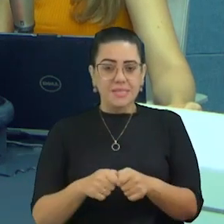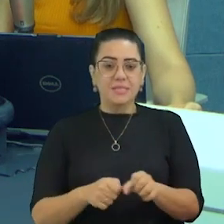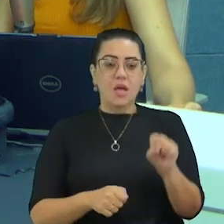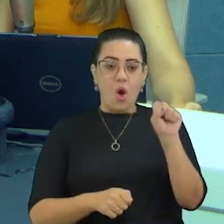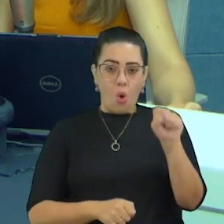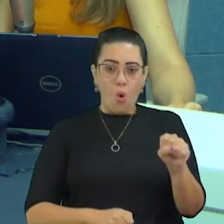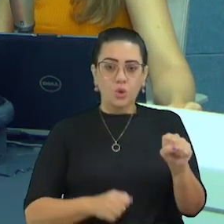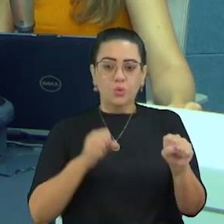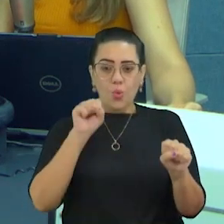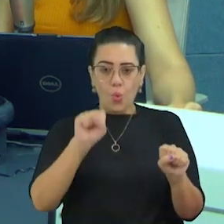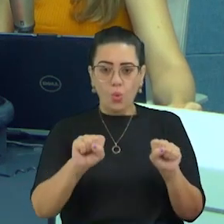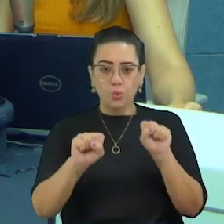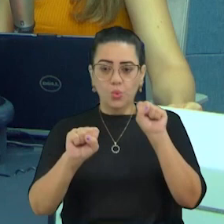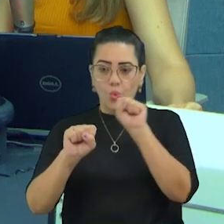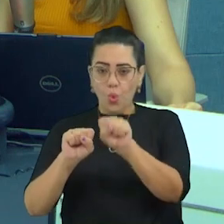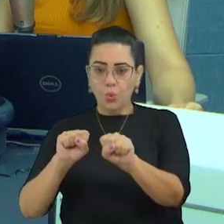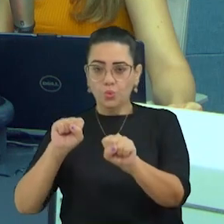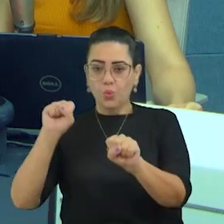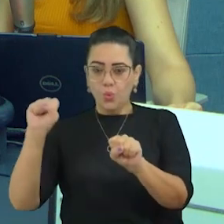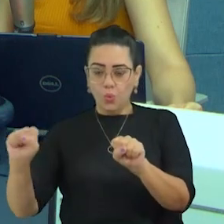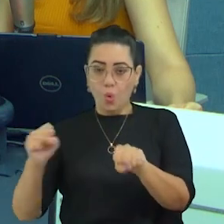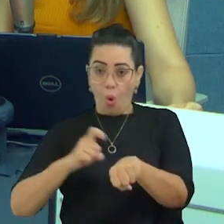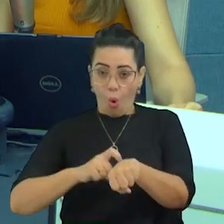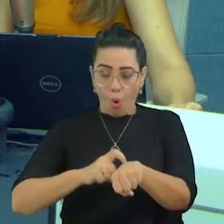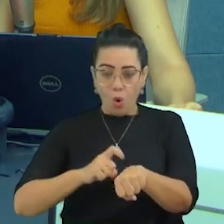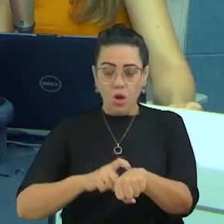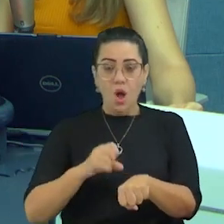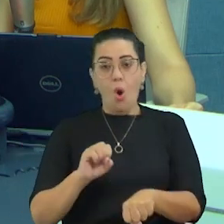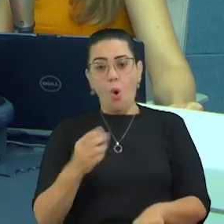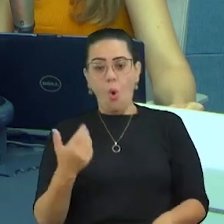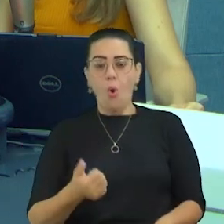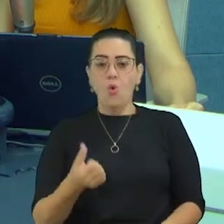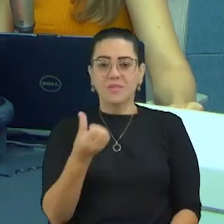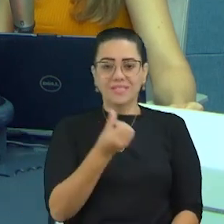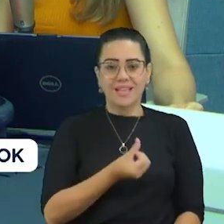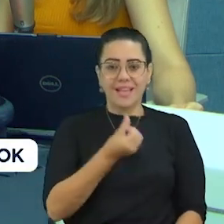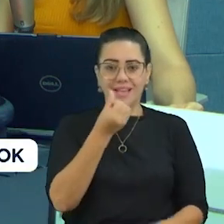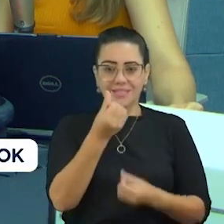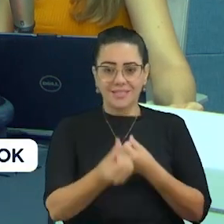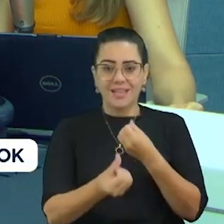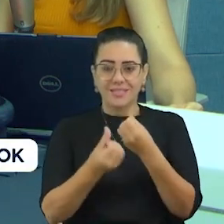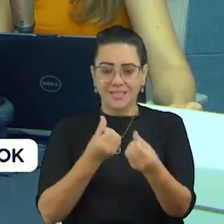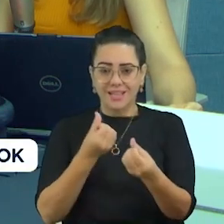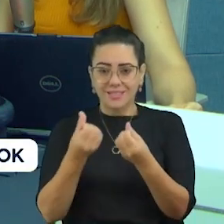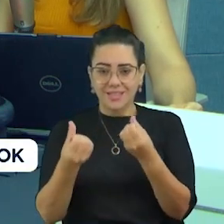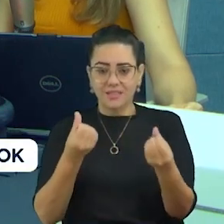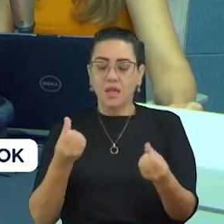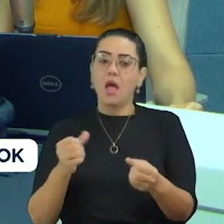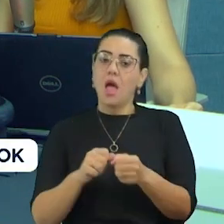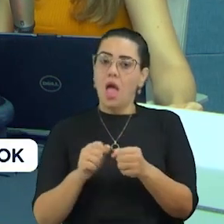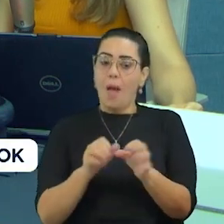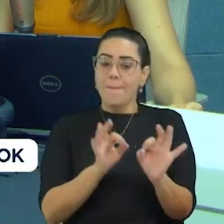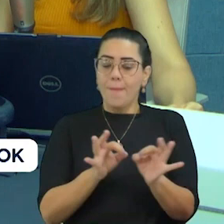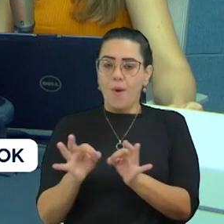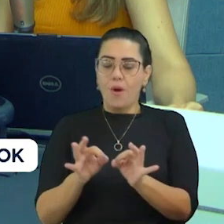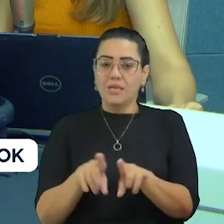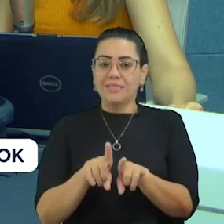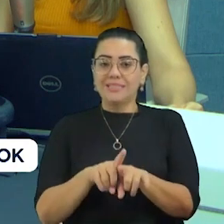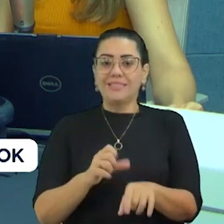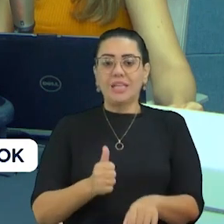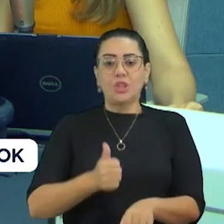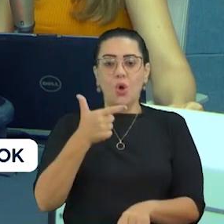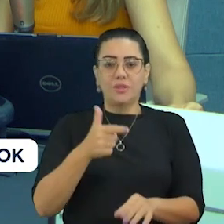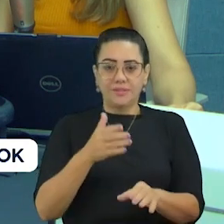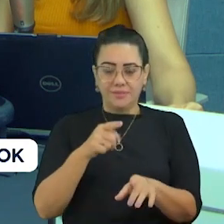8 horas, de 6 em 6 horas ou de 12 em 12 horas, ela é programada para aquilo. Se nós